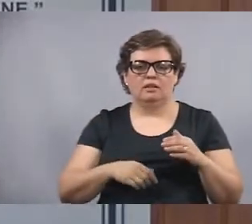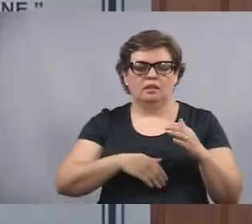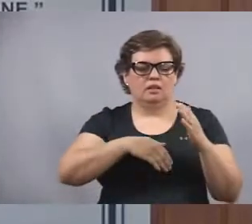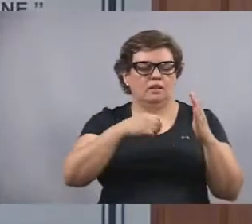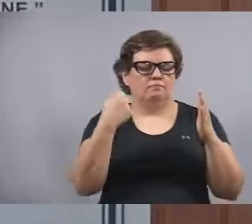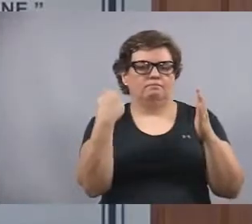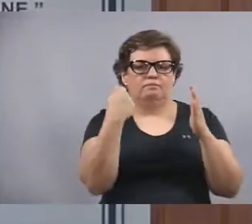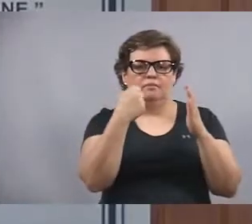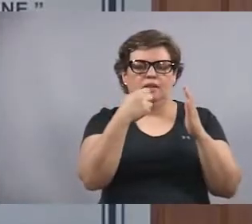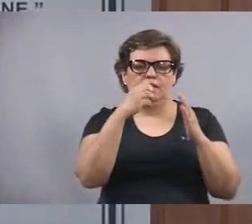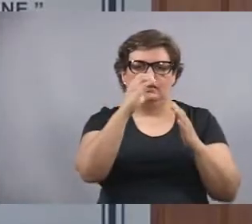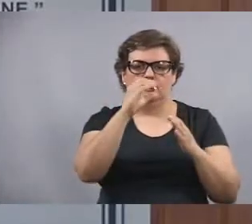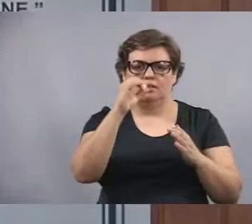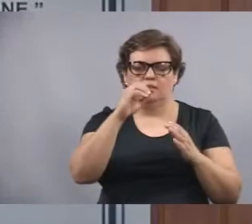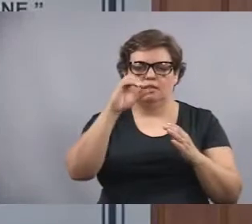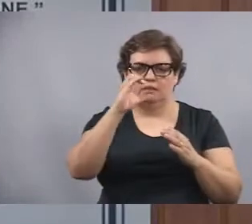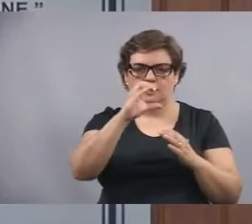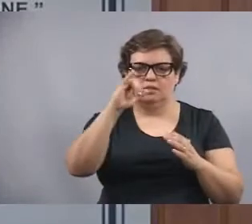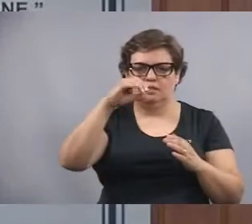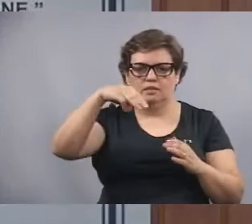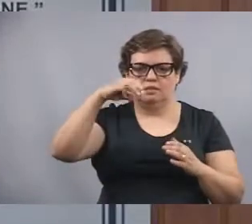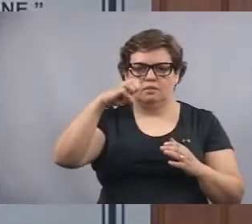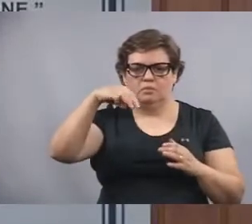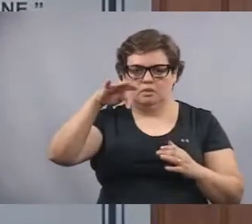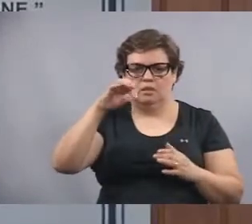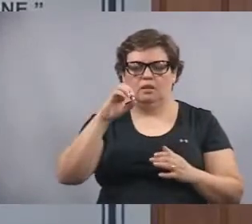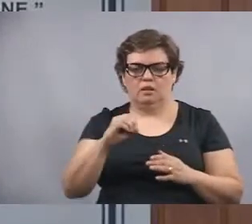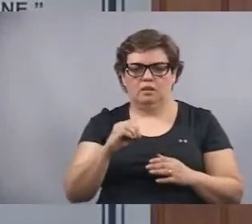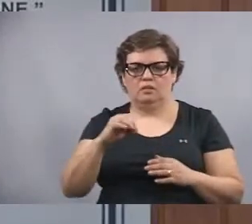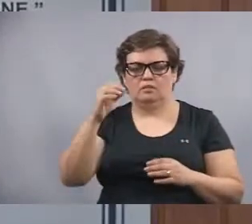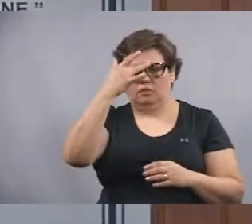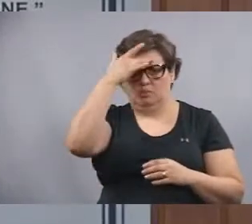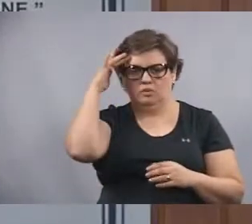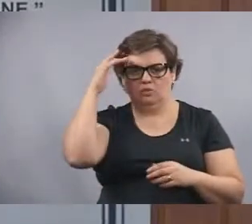que vivem da agricultura familiar, sendo